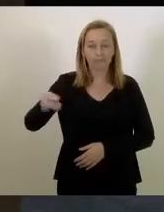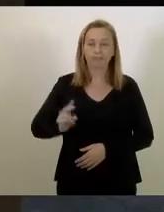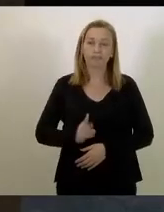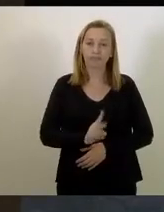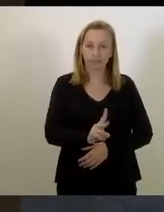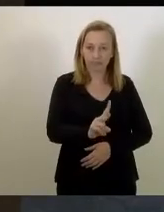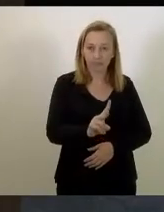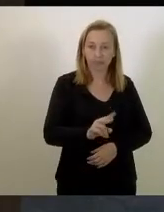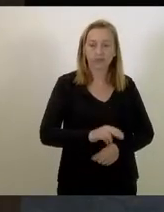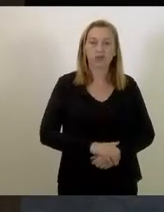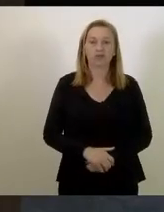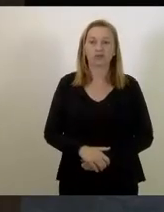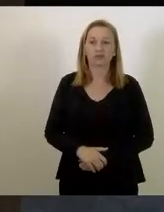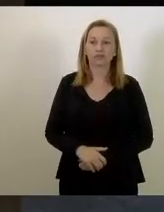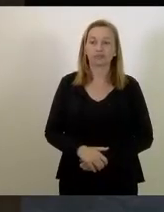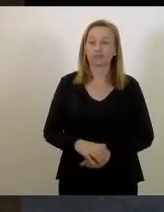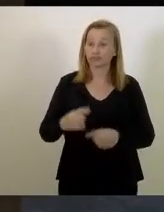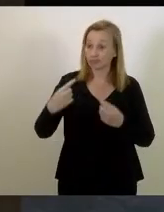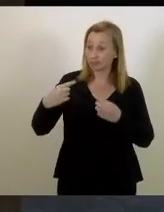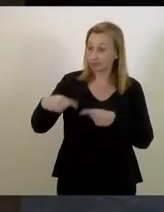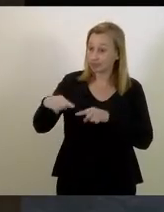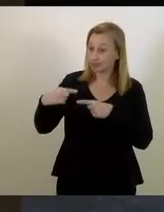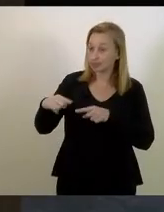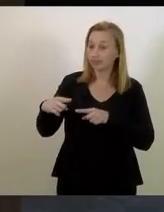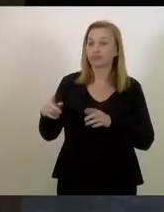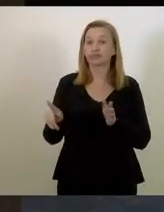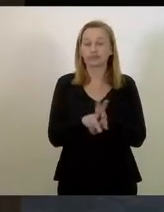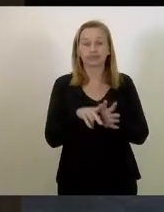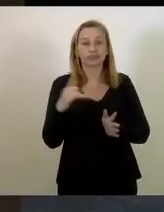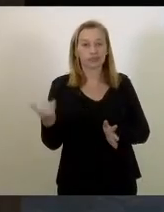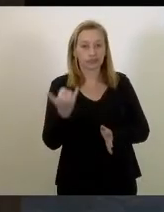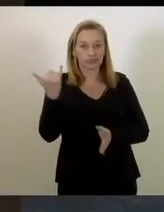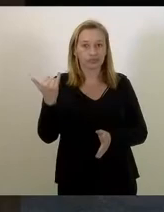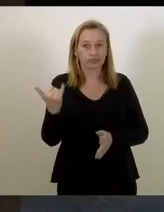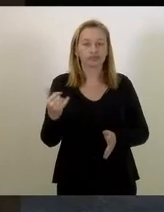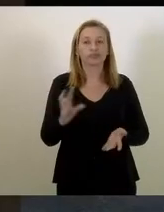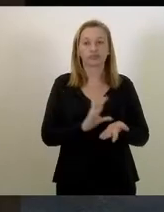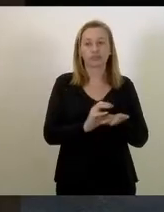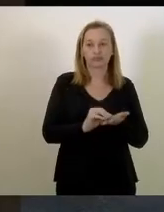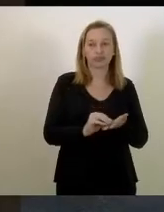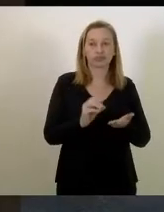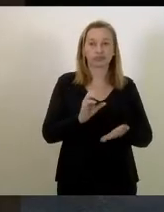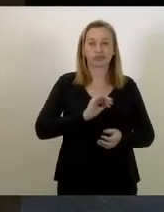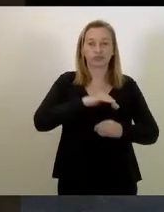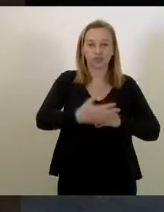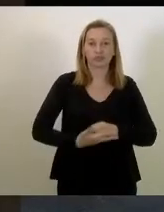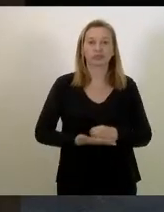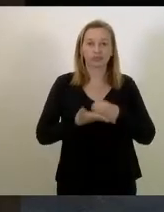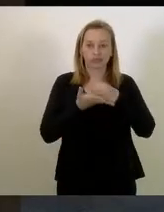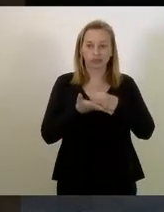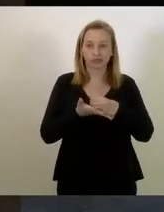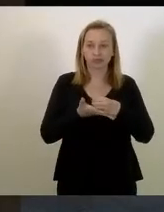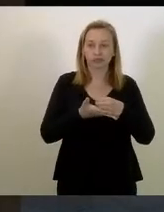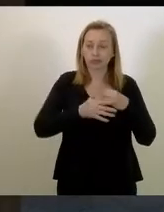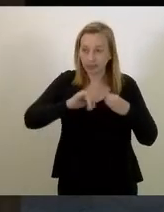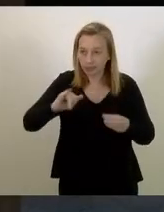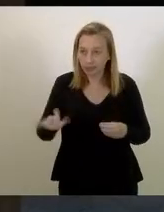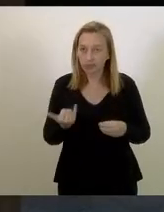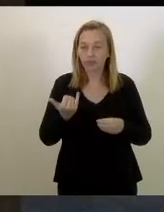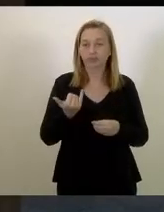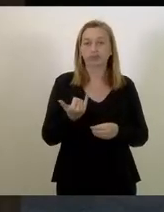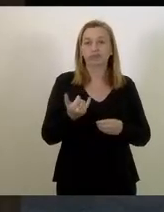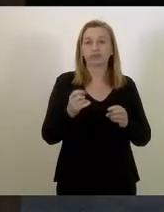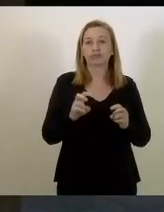nos provoca com projetos importantes em torno da pauta da sustentabilidade do reaproveitamento e é o caso